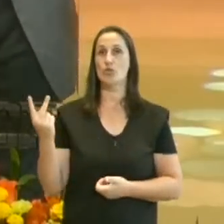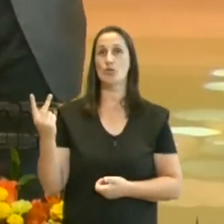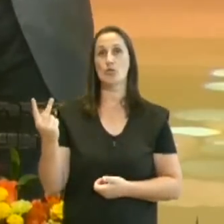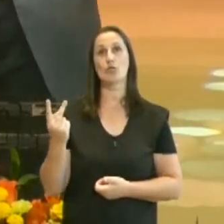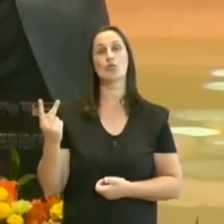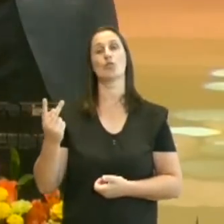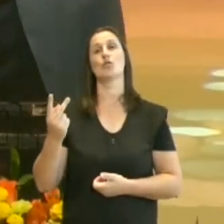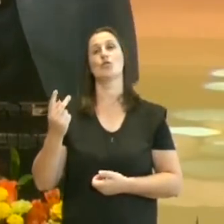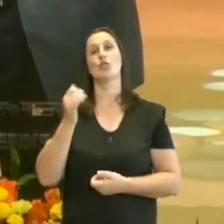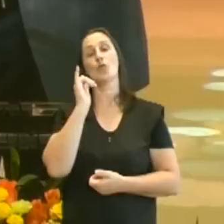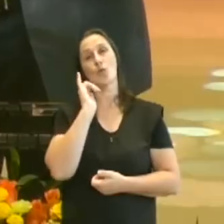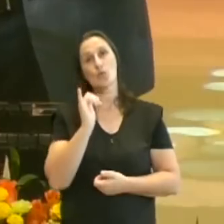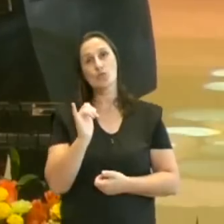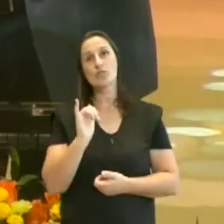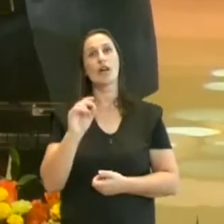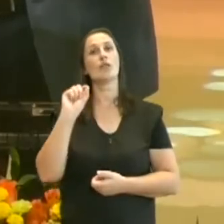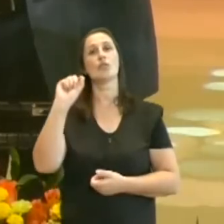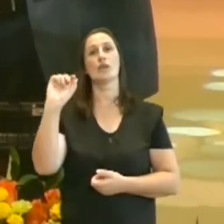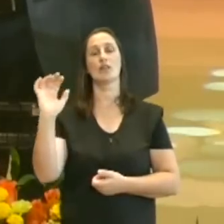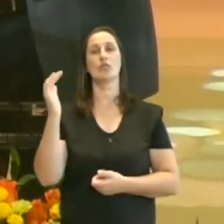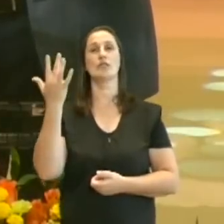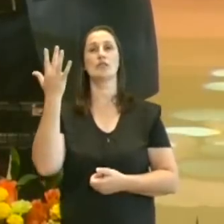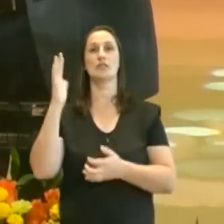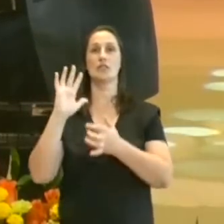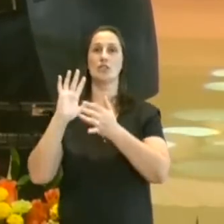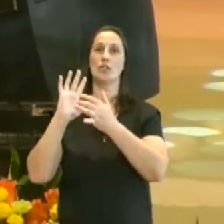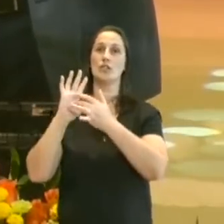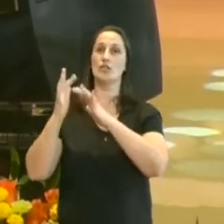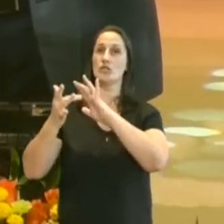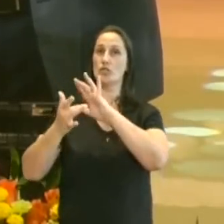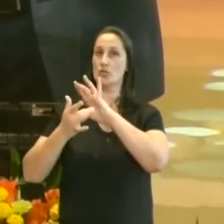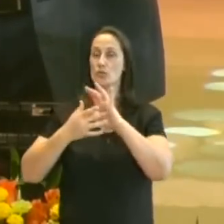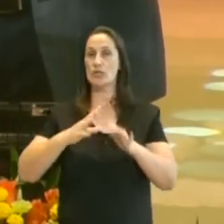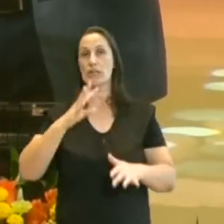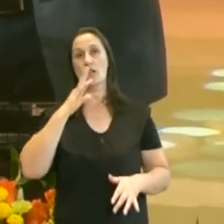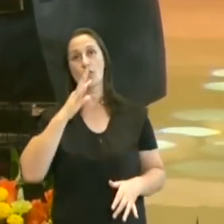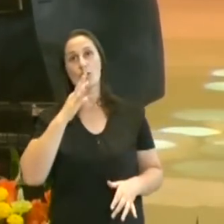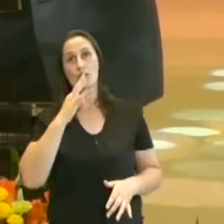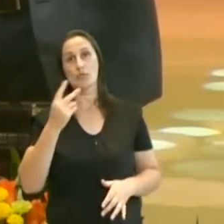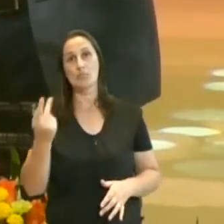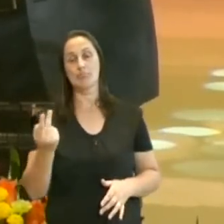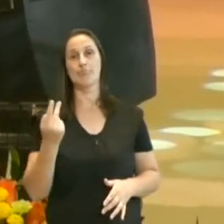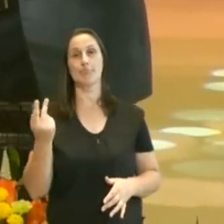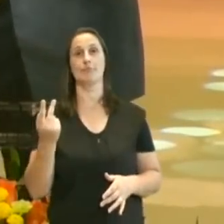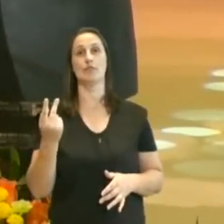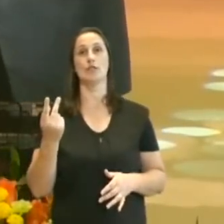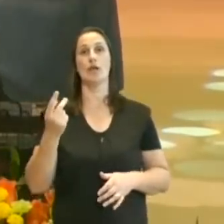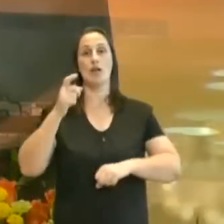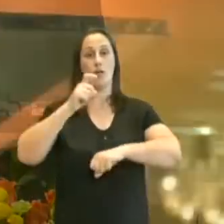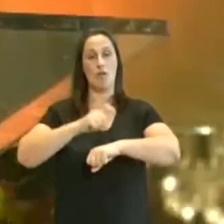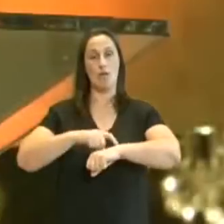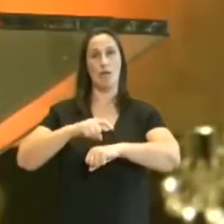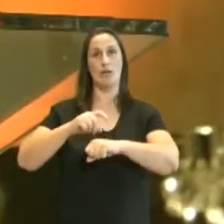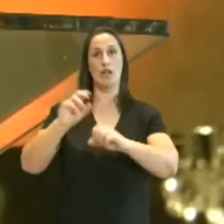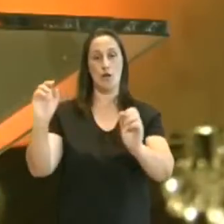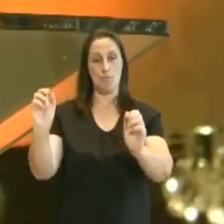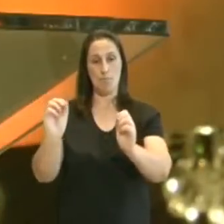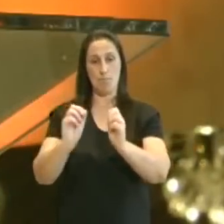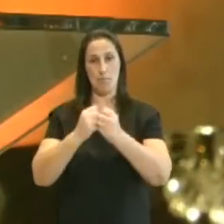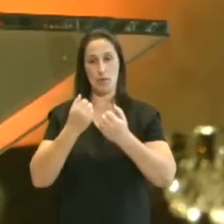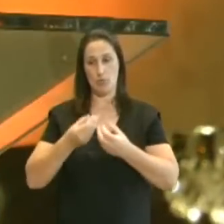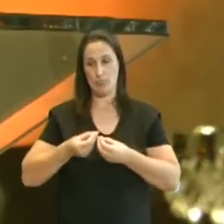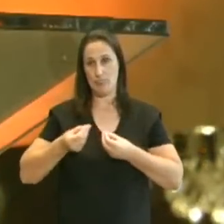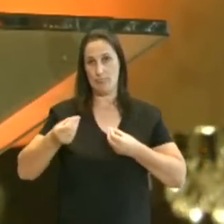no caminho, e como Jesus fora reconhecido por eles quando partiu o pão. Na